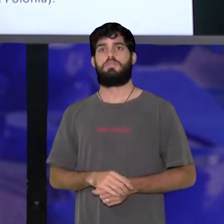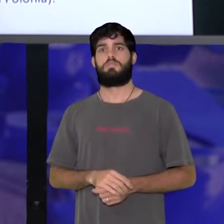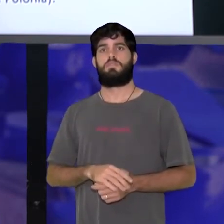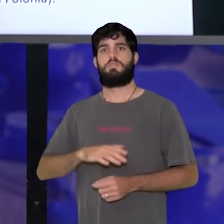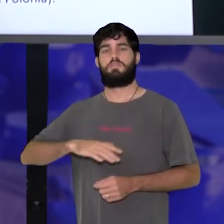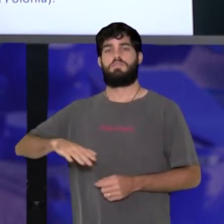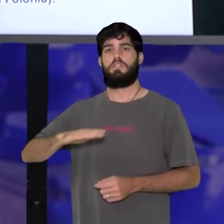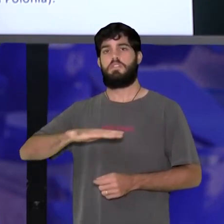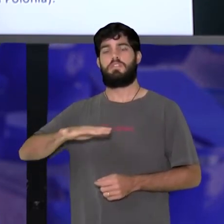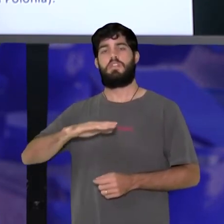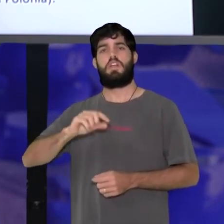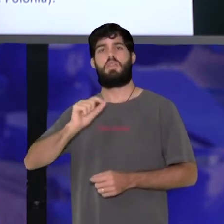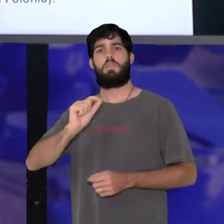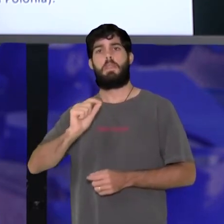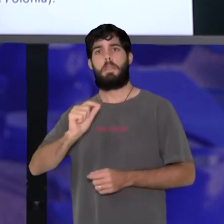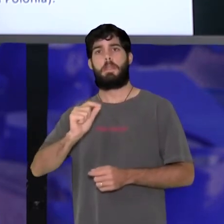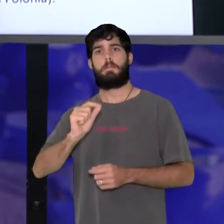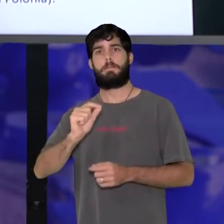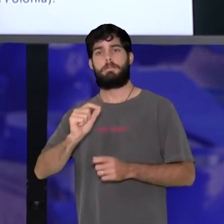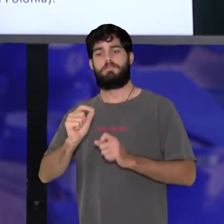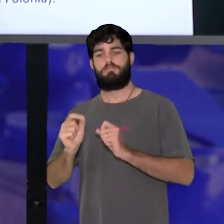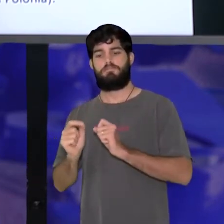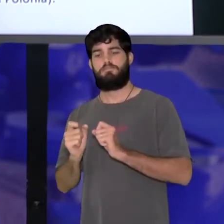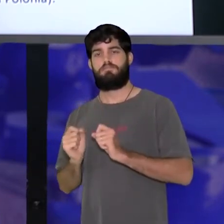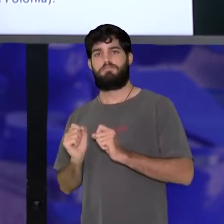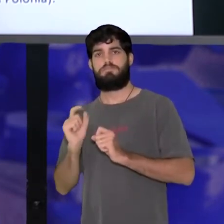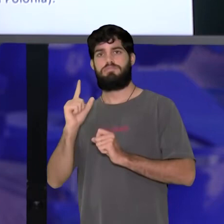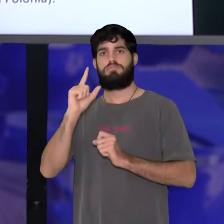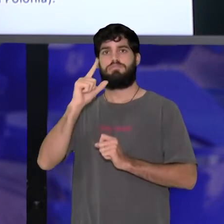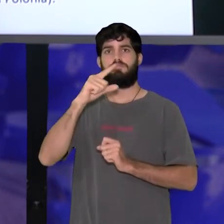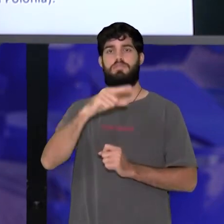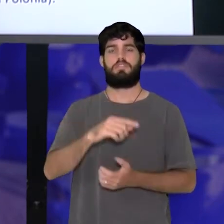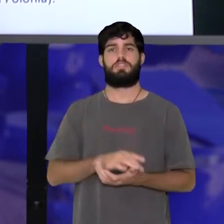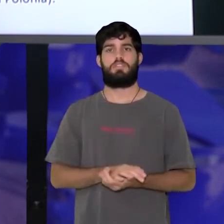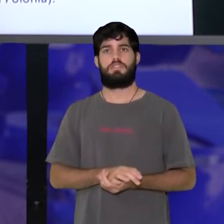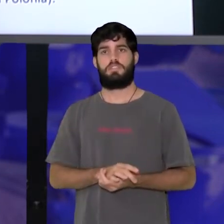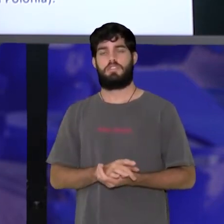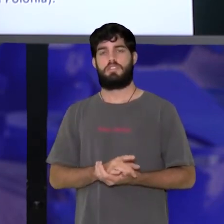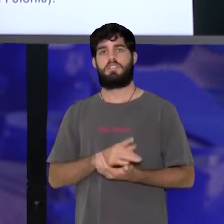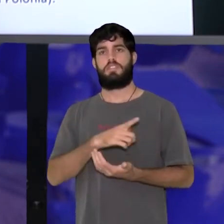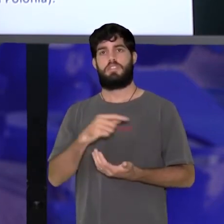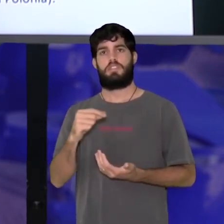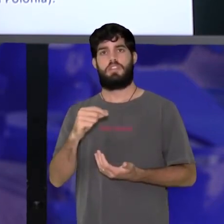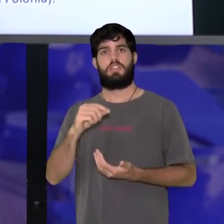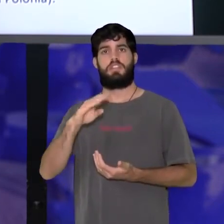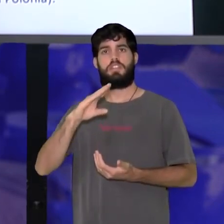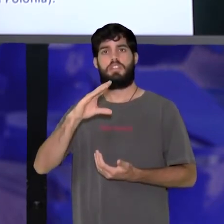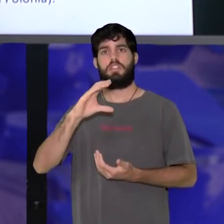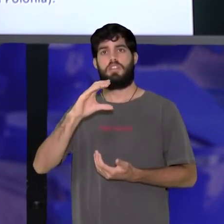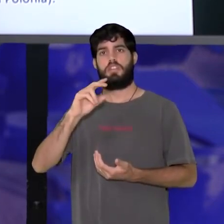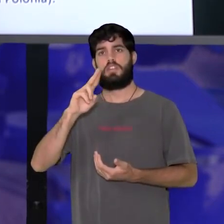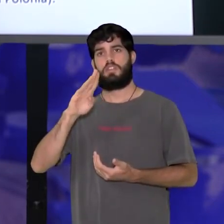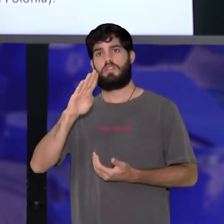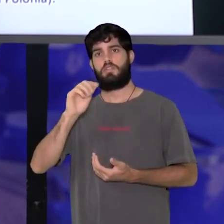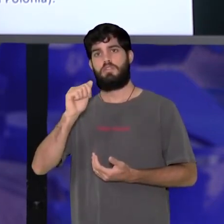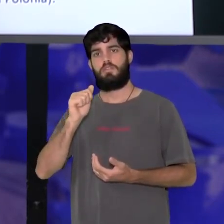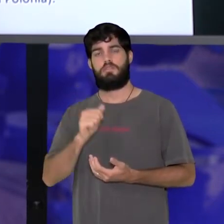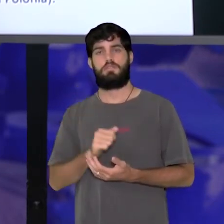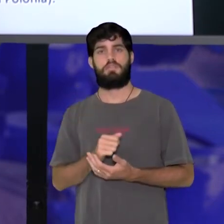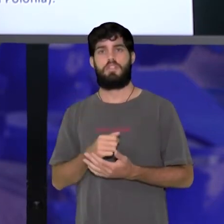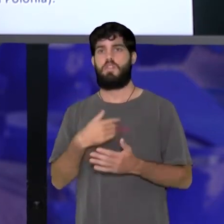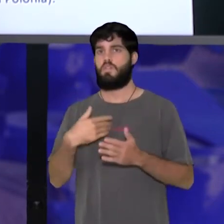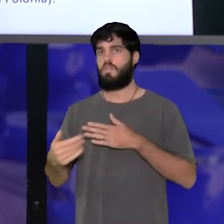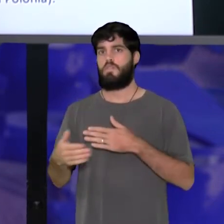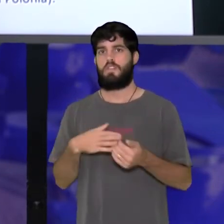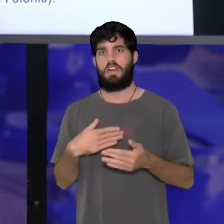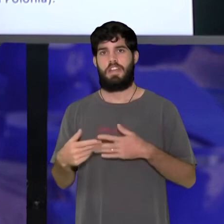de lançamento de mísseis que estariam saindo de Cuba e atacariam qualquer